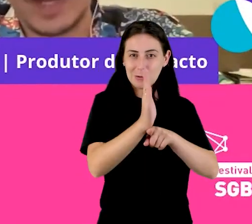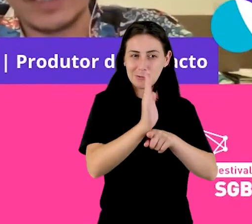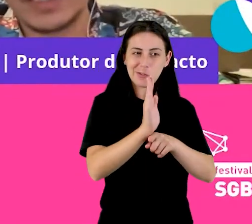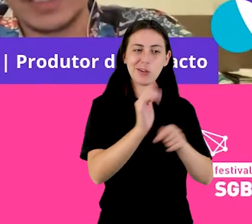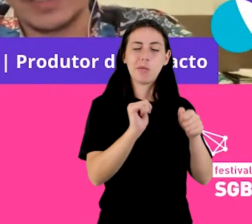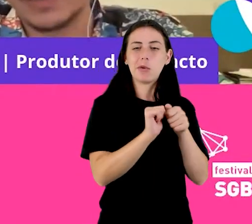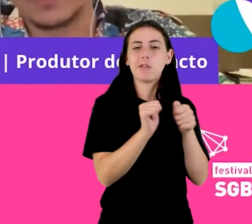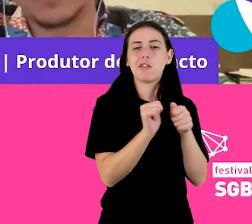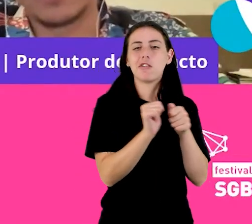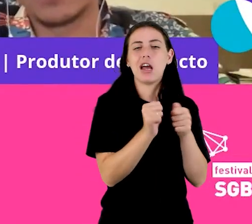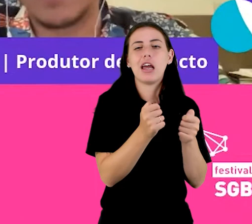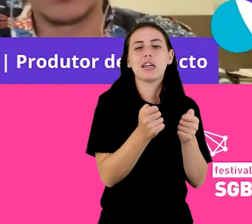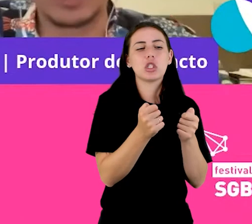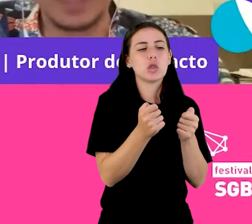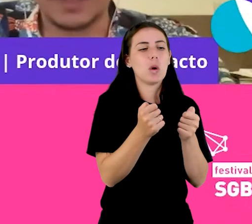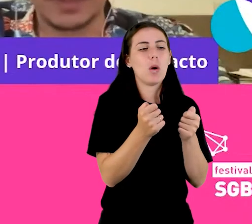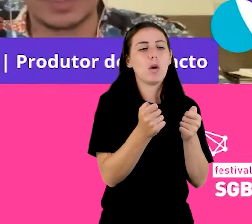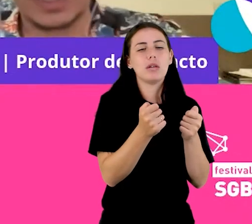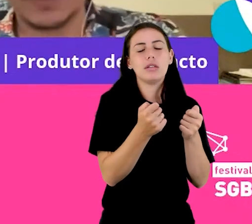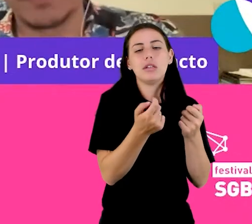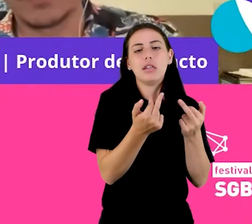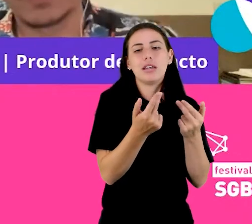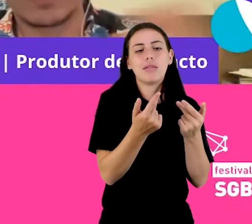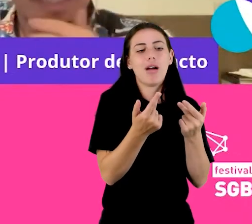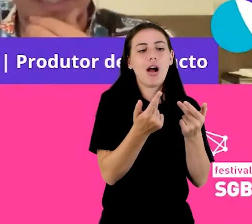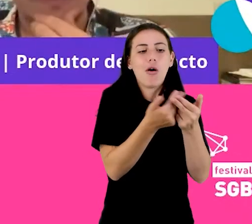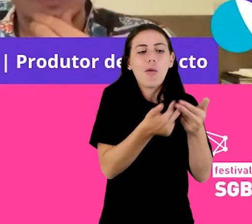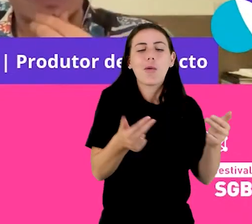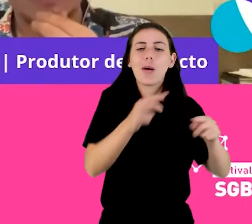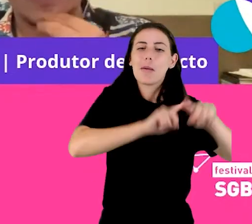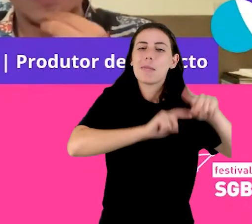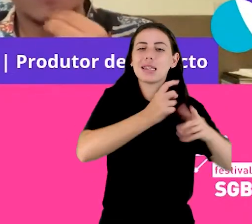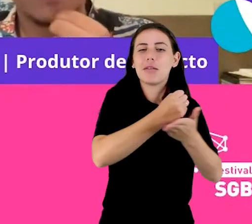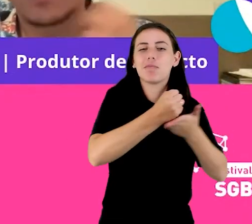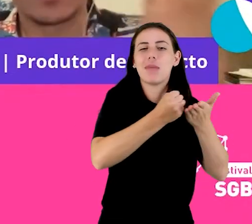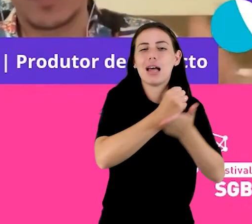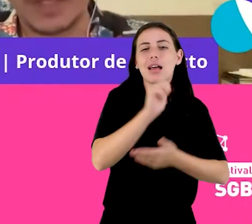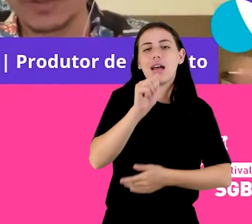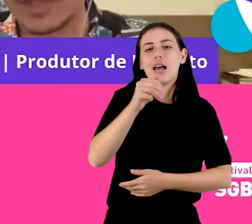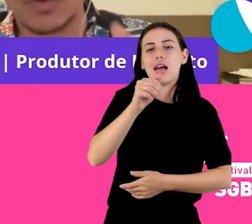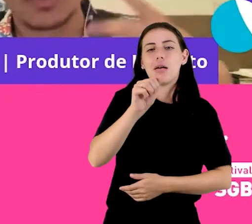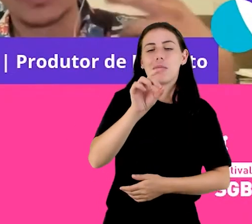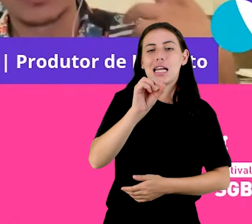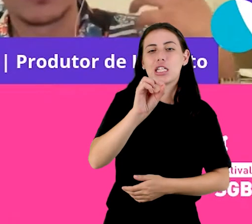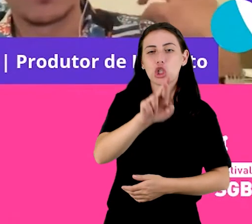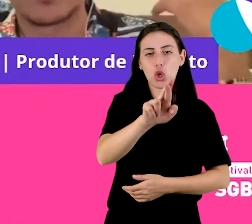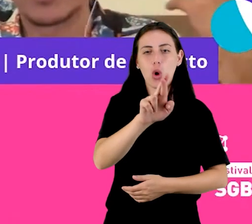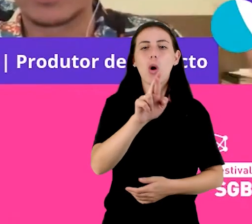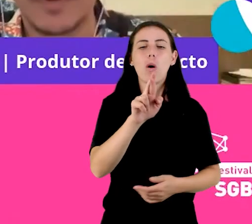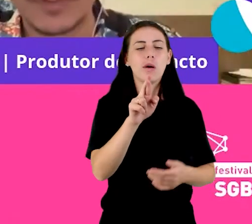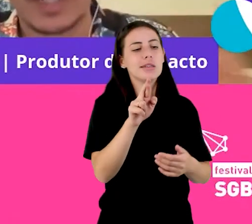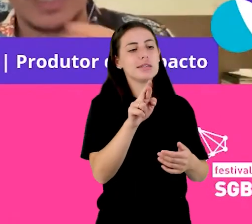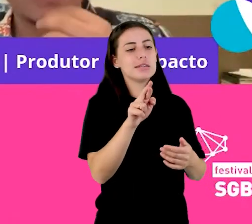feito quase amadoramente, para usar esse termo que nem é muito adequado, sabe? Mas com menos recursos, com